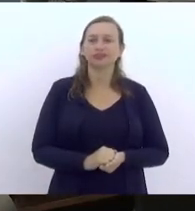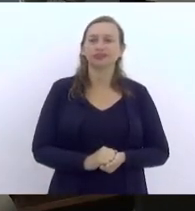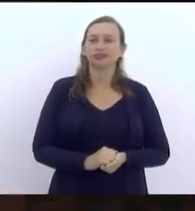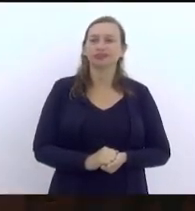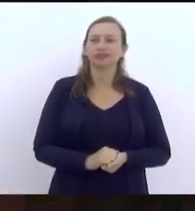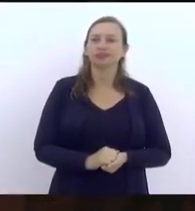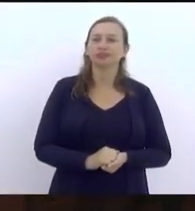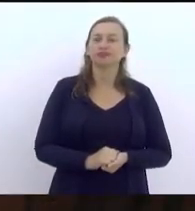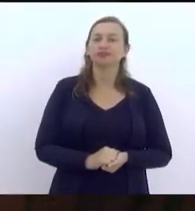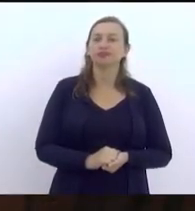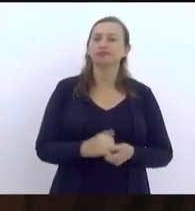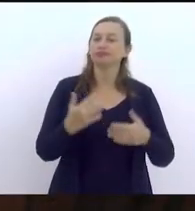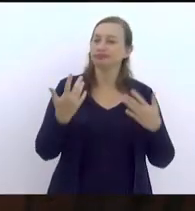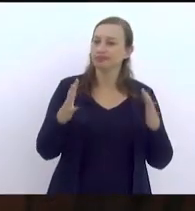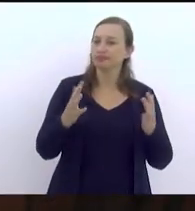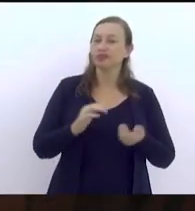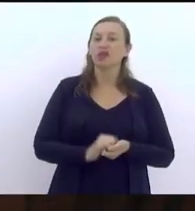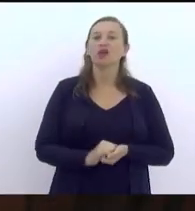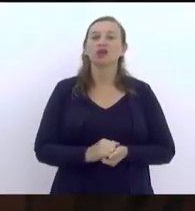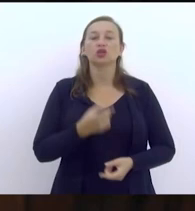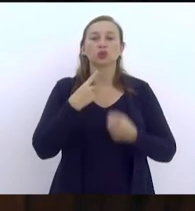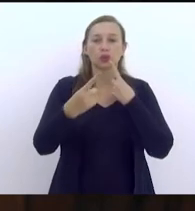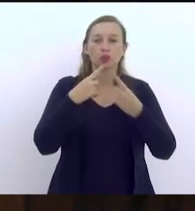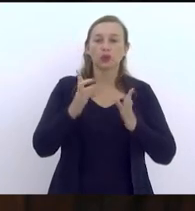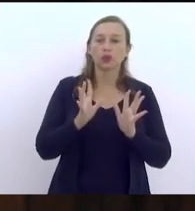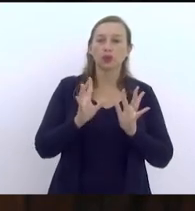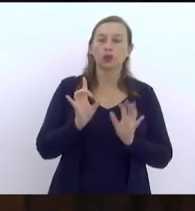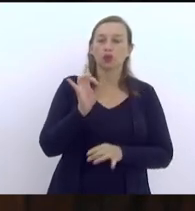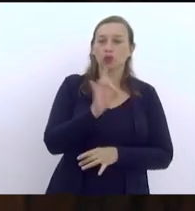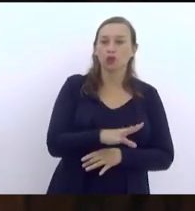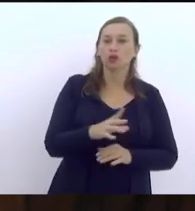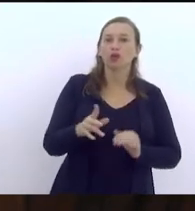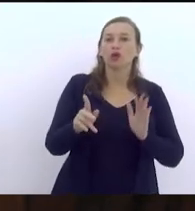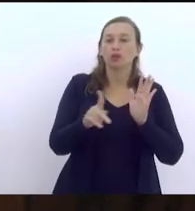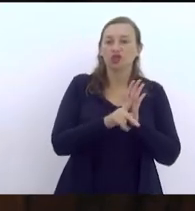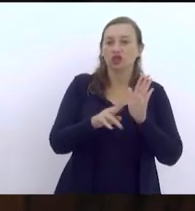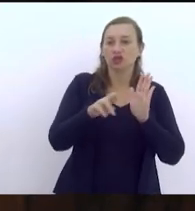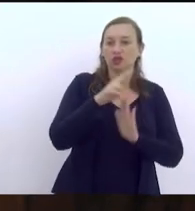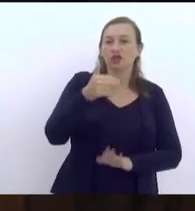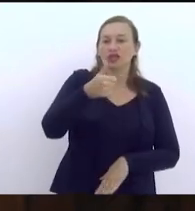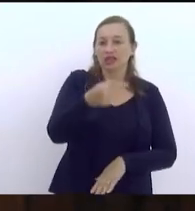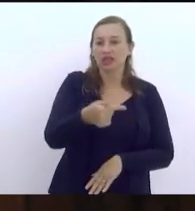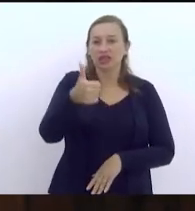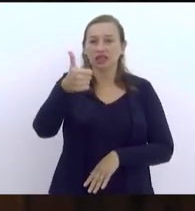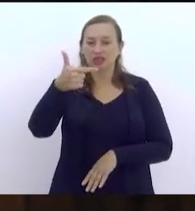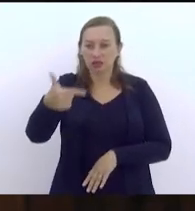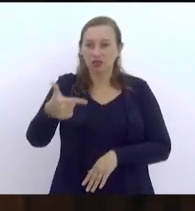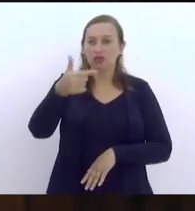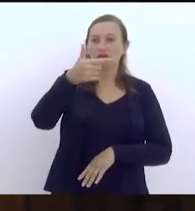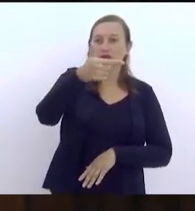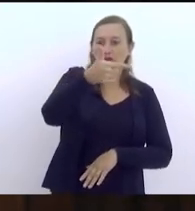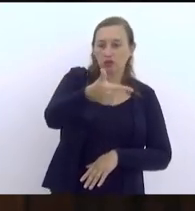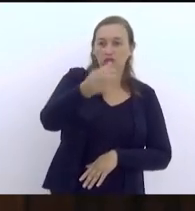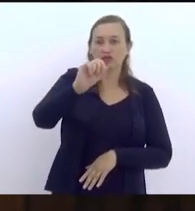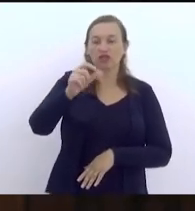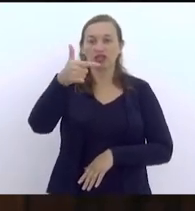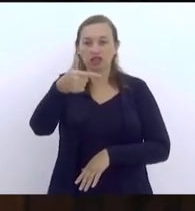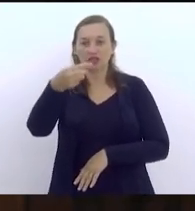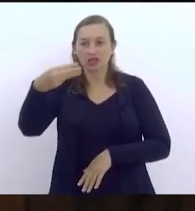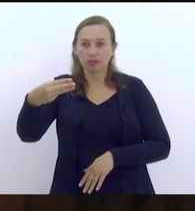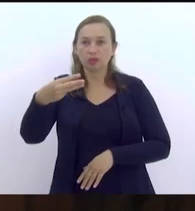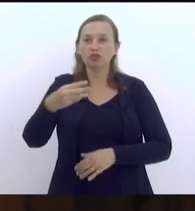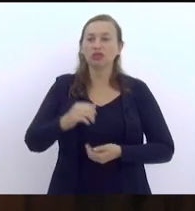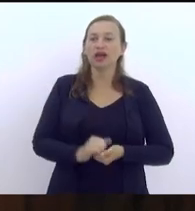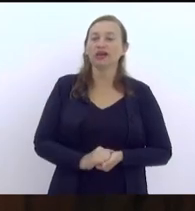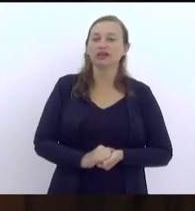Parabéns, presidente. Em discussão única, projeto de resolução número 72/2023, de autoria do deputado Carlos